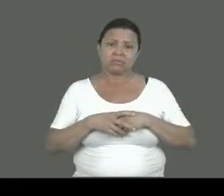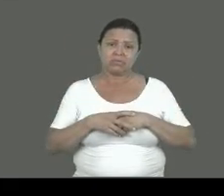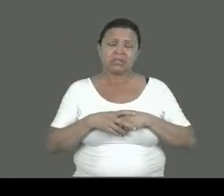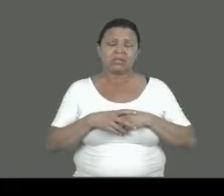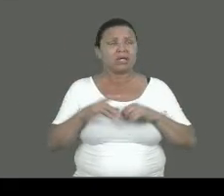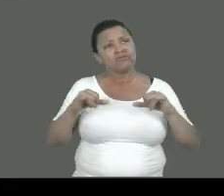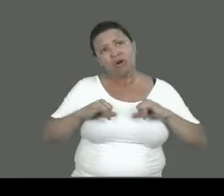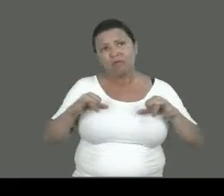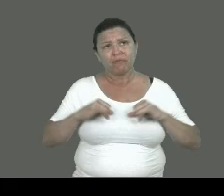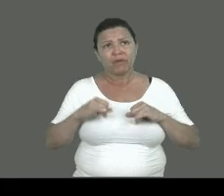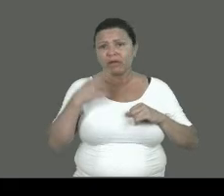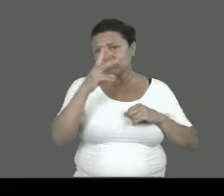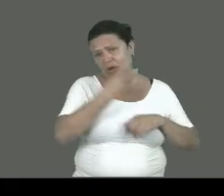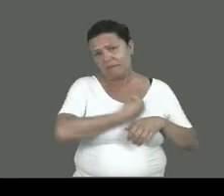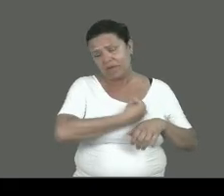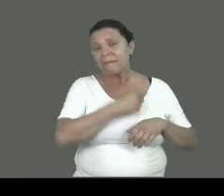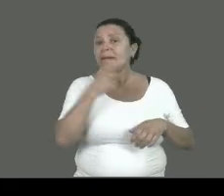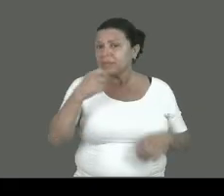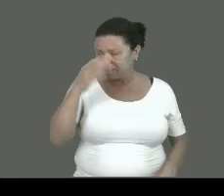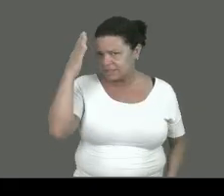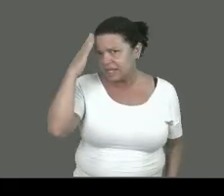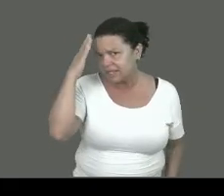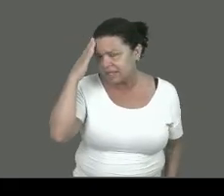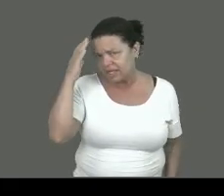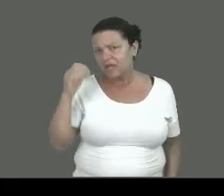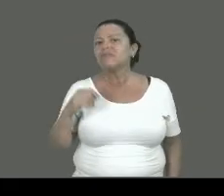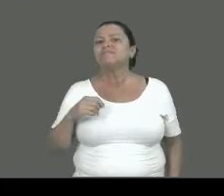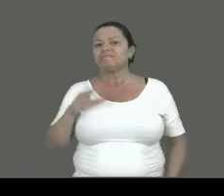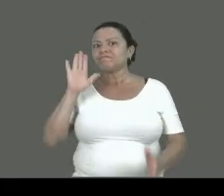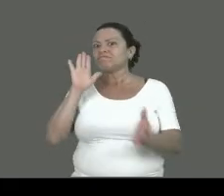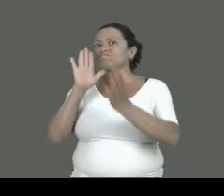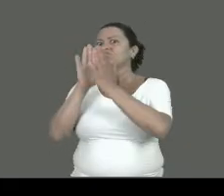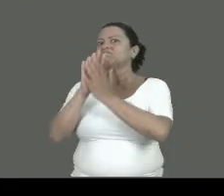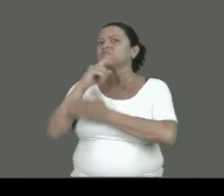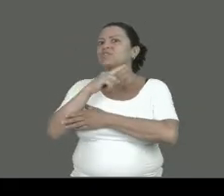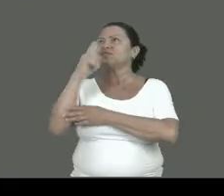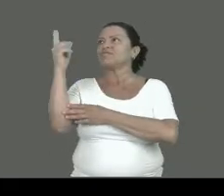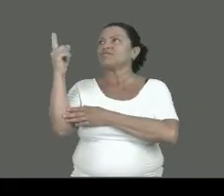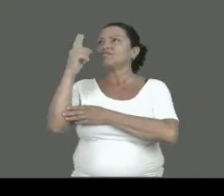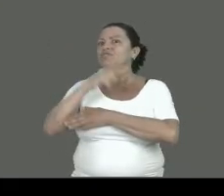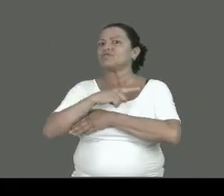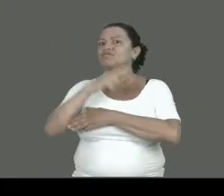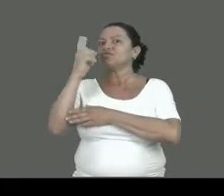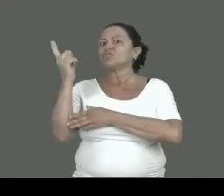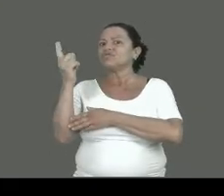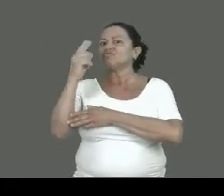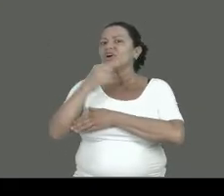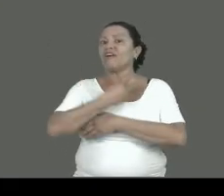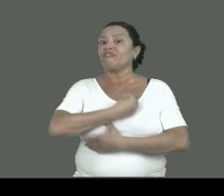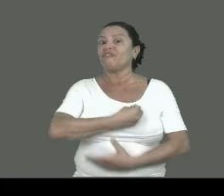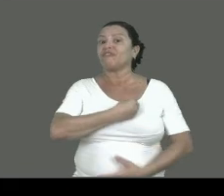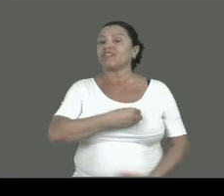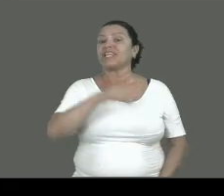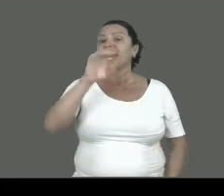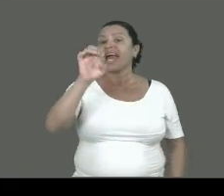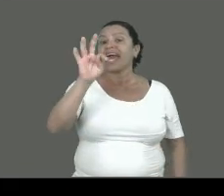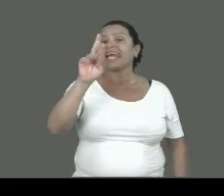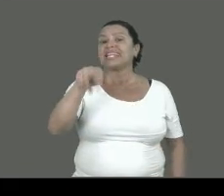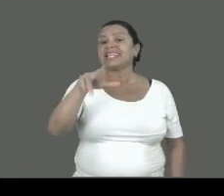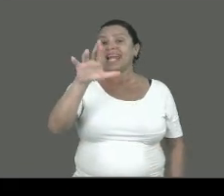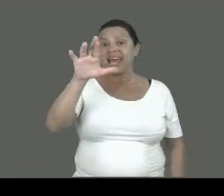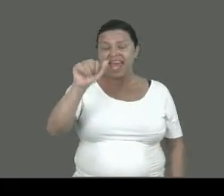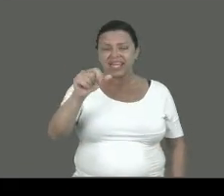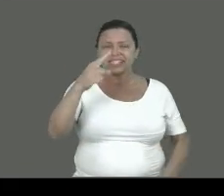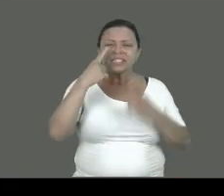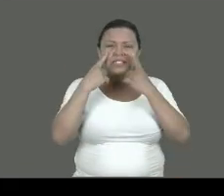vida, mas precisa entender, diante dessas idas e vindas e dessa vida eterna, que esse choro, que